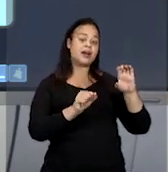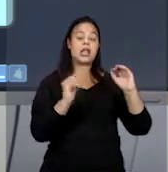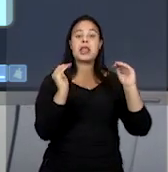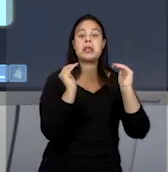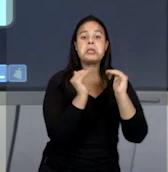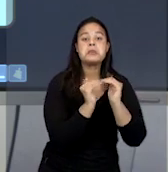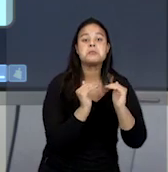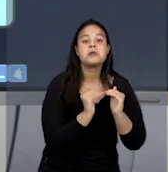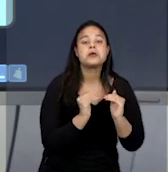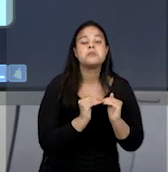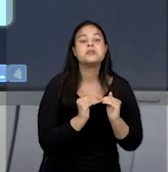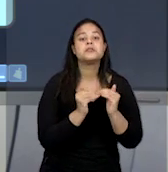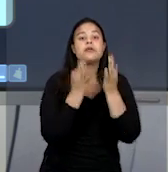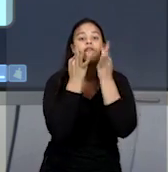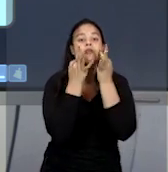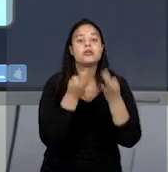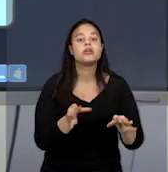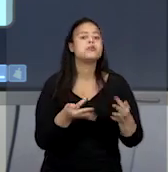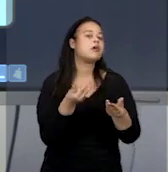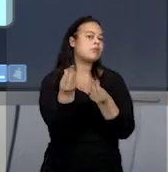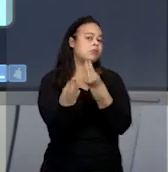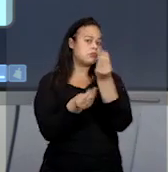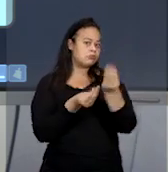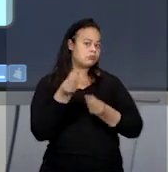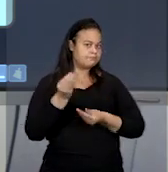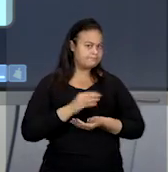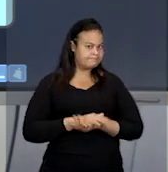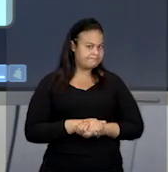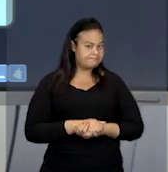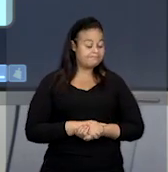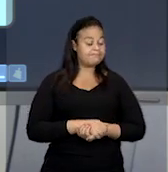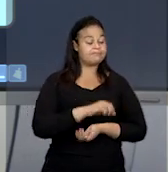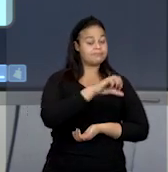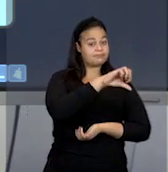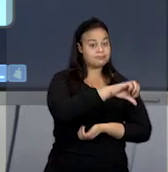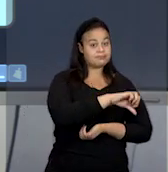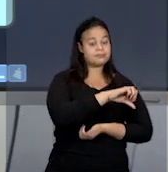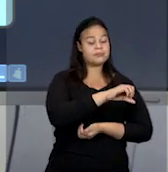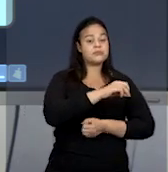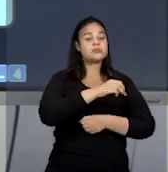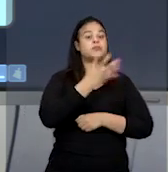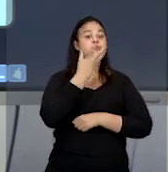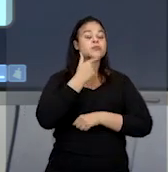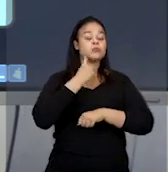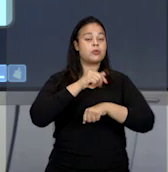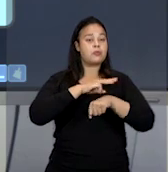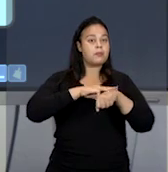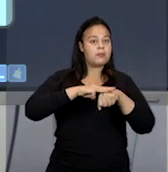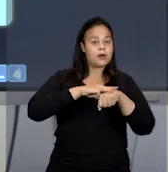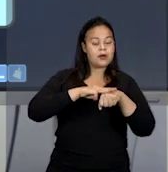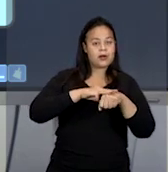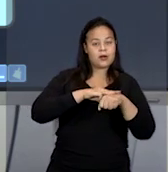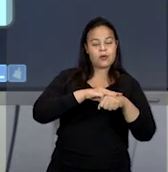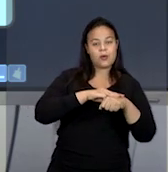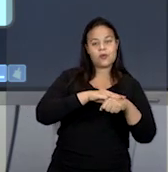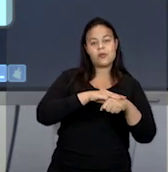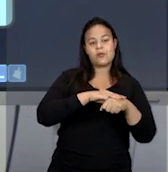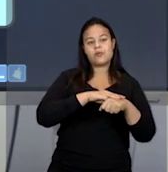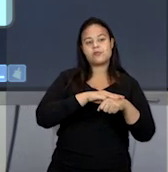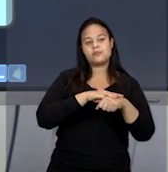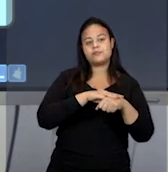proporção fenotípica, como que vai ficar? 9 marrons para